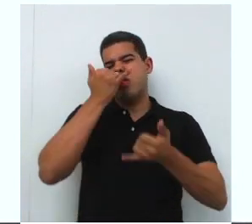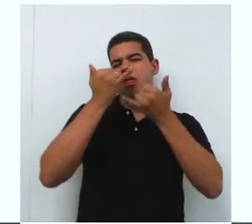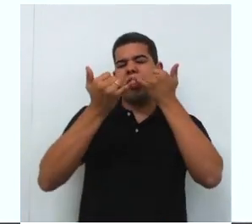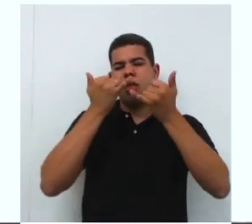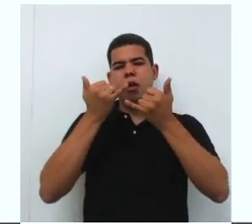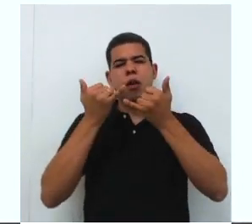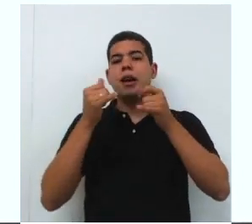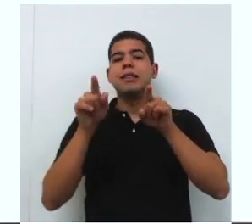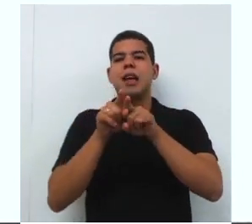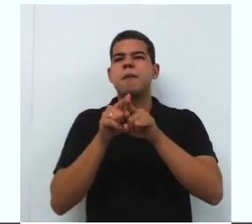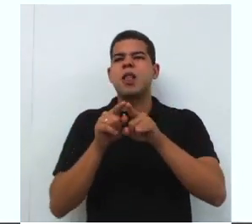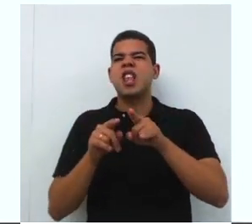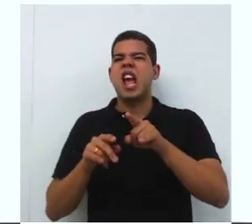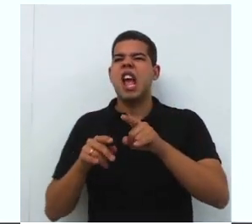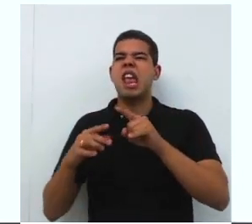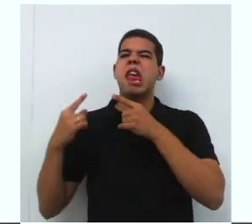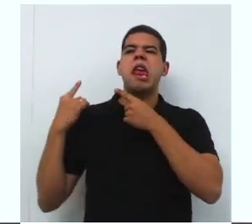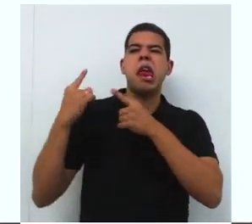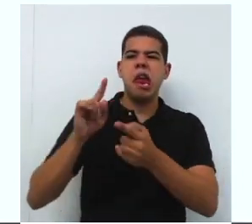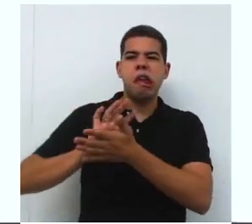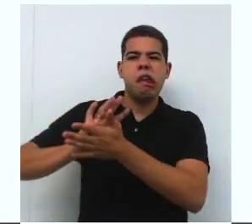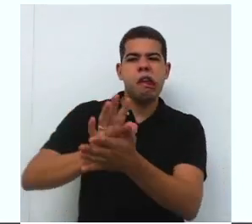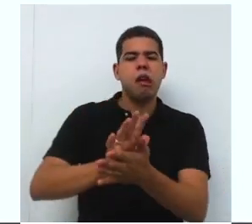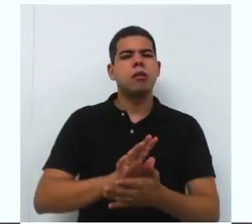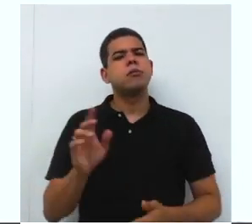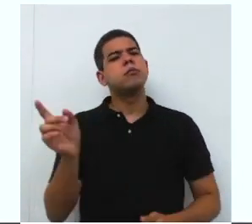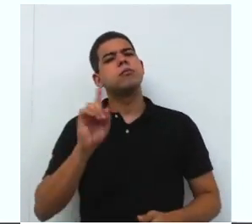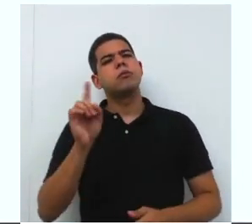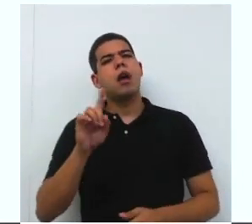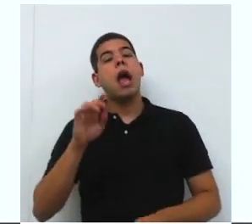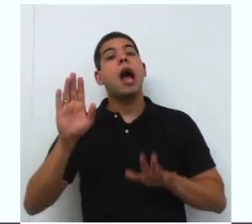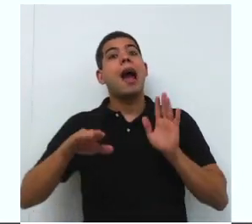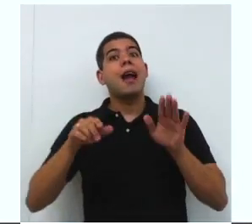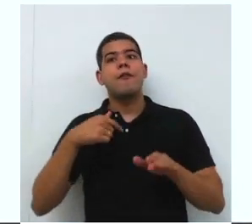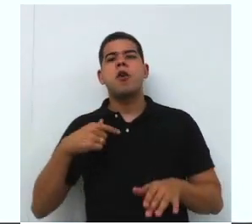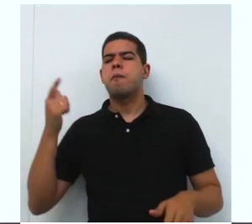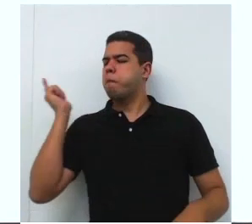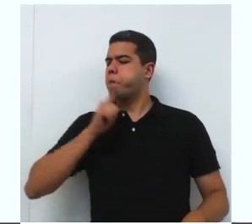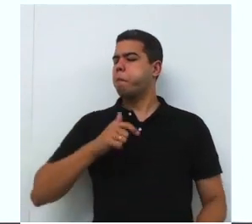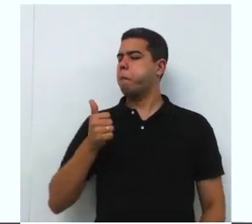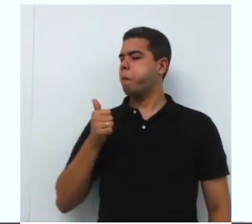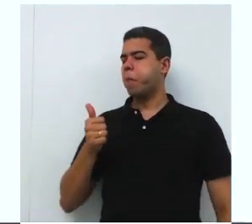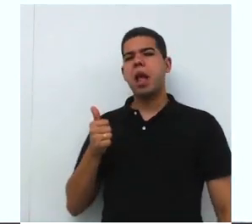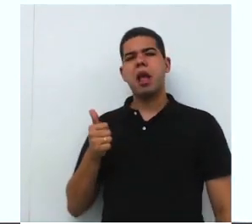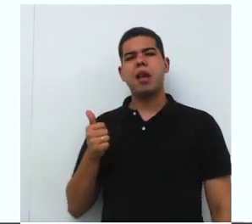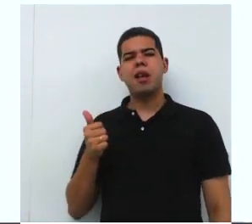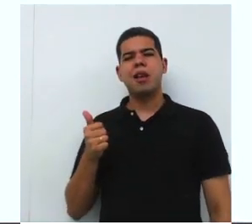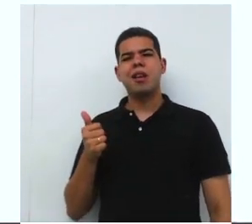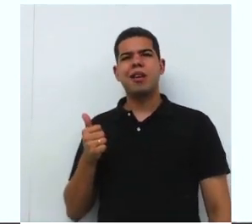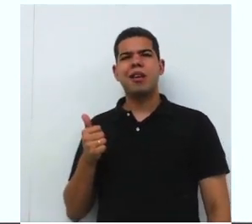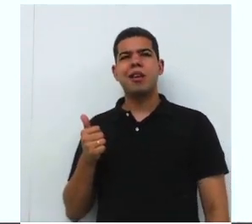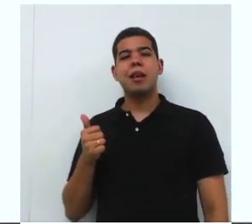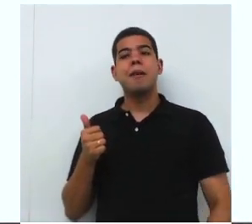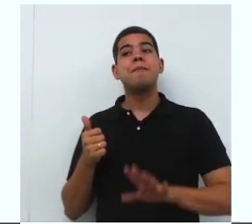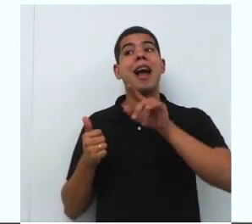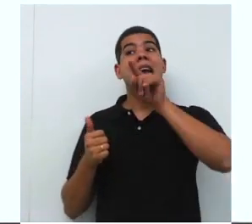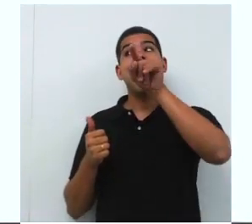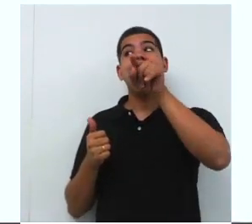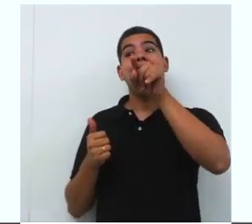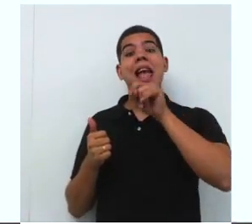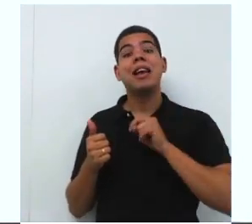se prejudicar nem prejudicar alguém. Às vezes é uma vantagem pessoal. Sim, é uma vantagem minha. E aí? Você pensou no